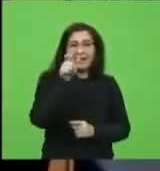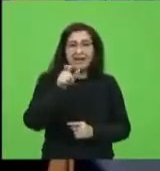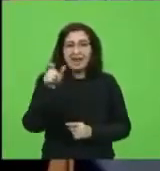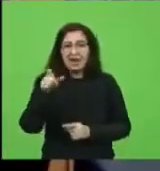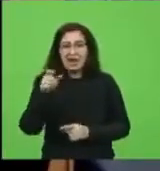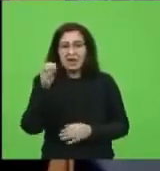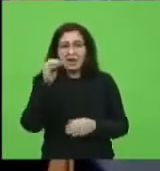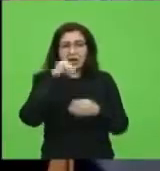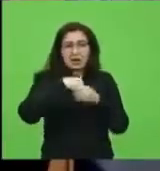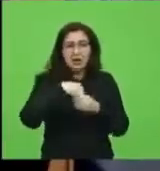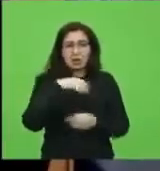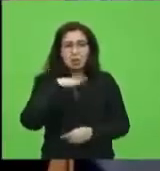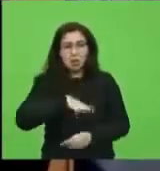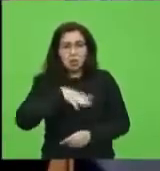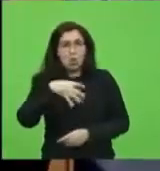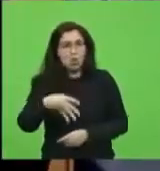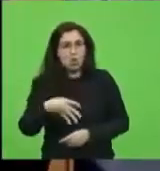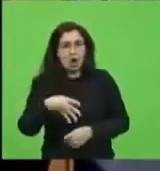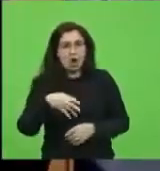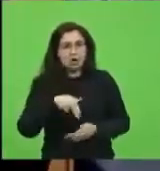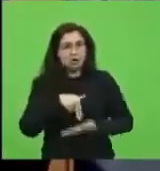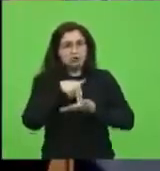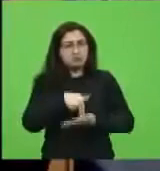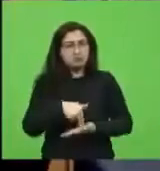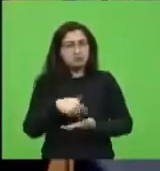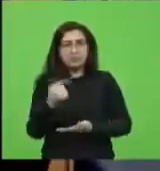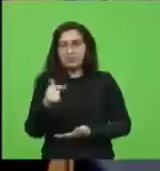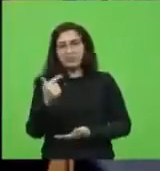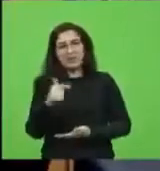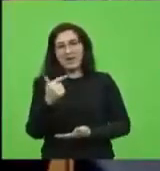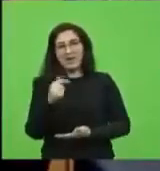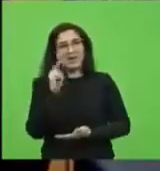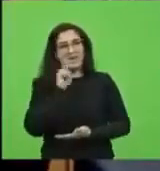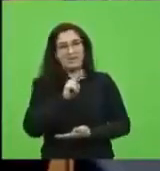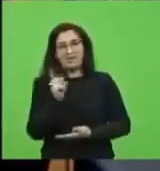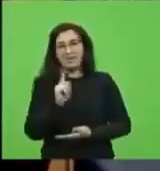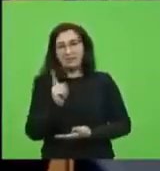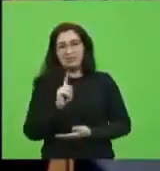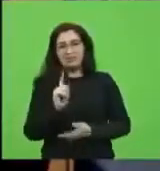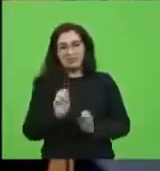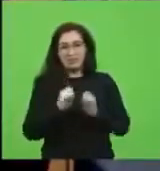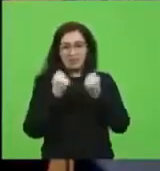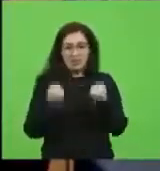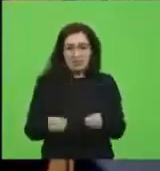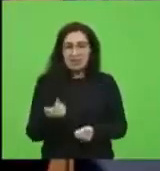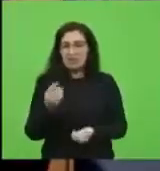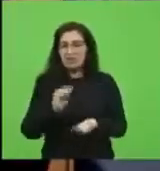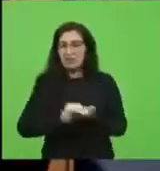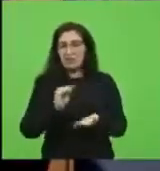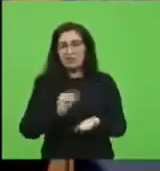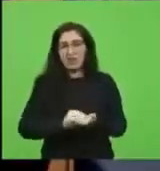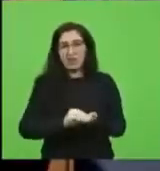de mais posicionamento, de mais enfrentamento, porque essa é